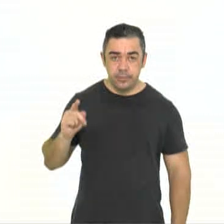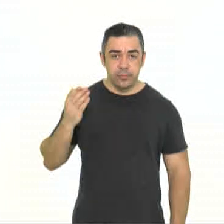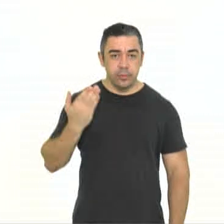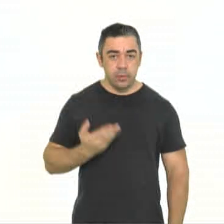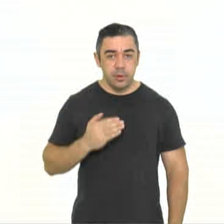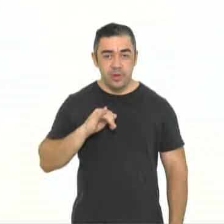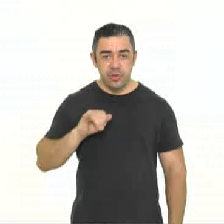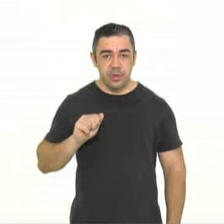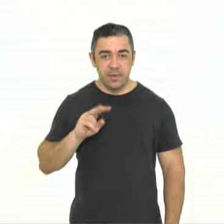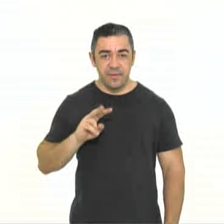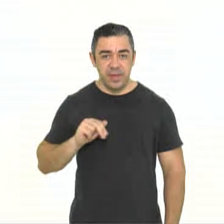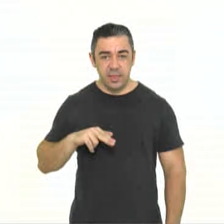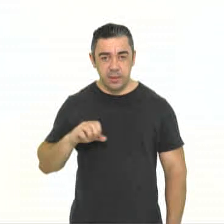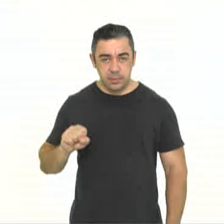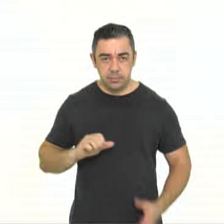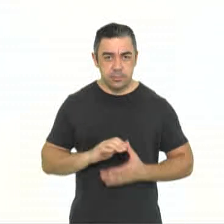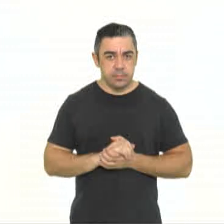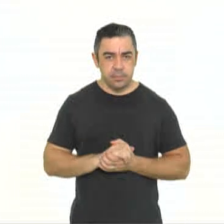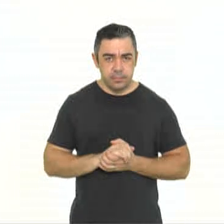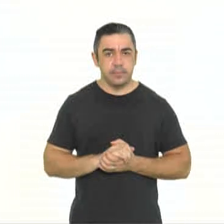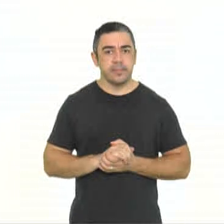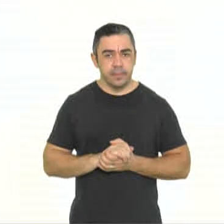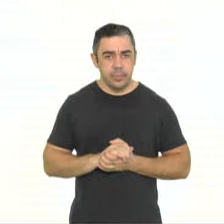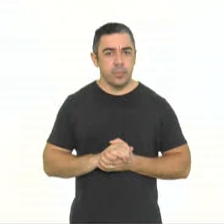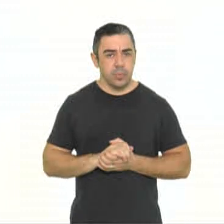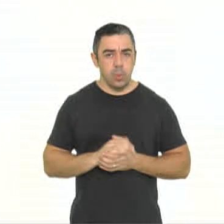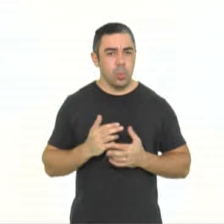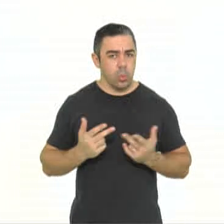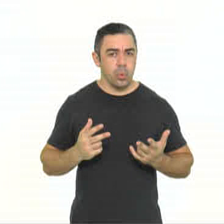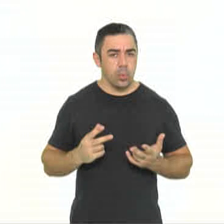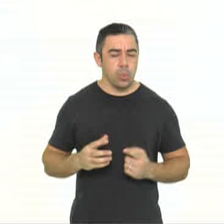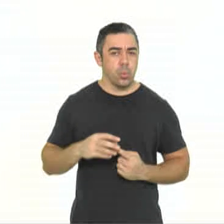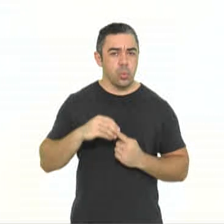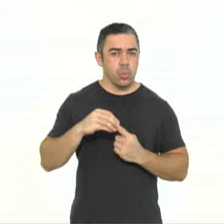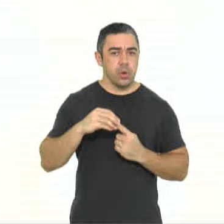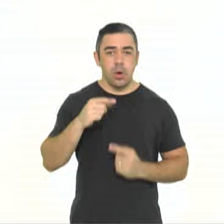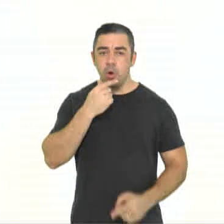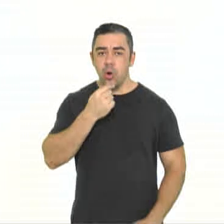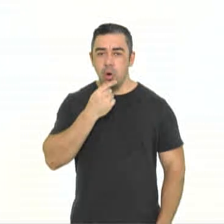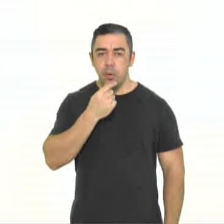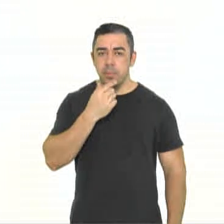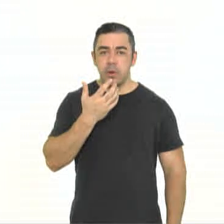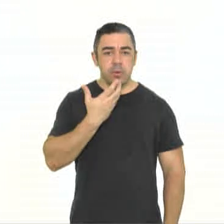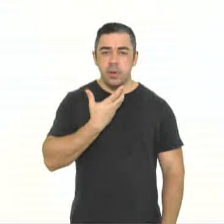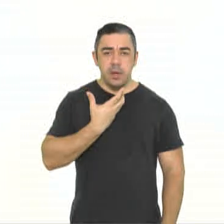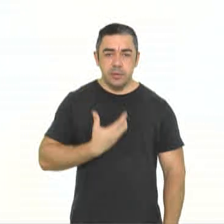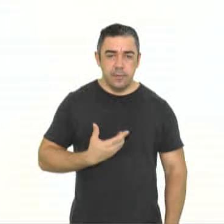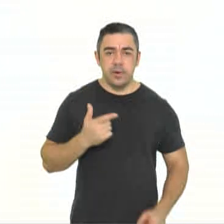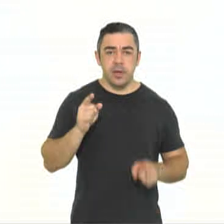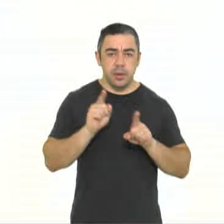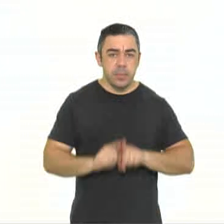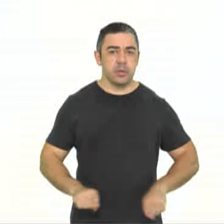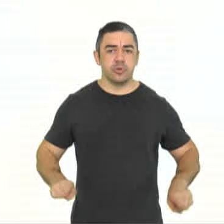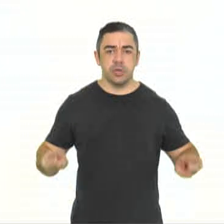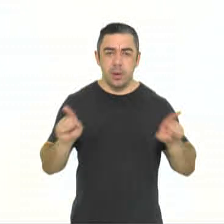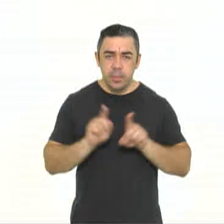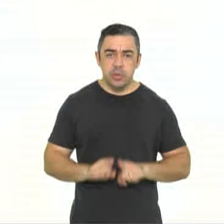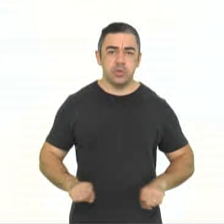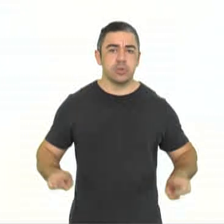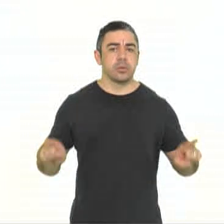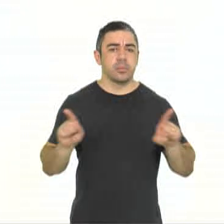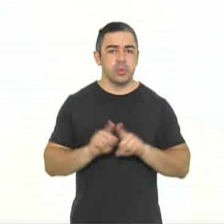javanês. Que coisa única! Ele não se cansava de repetir. É um assombro!